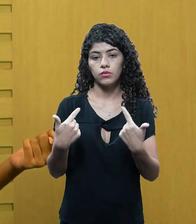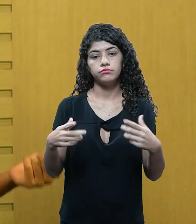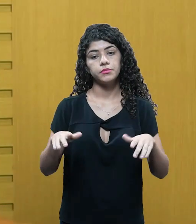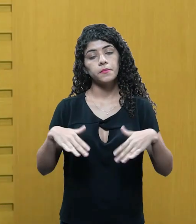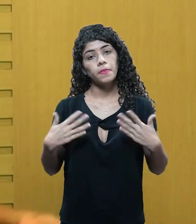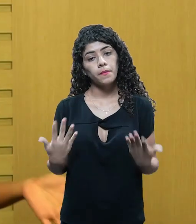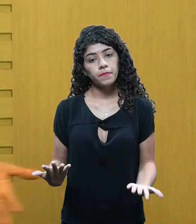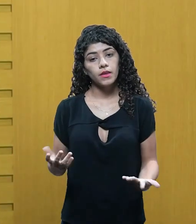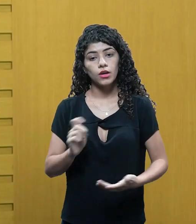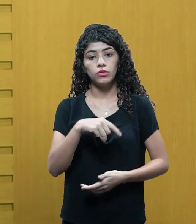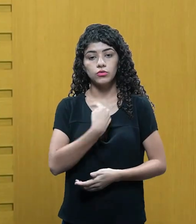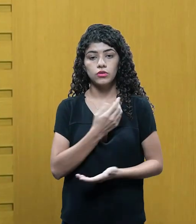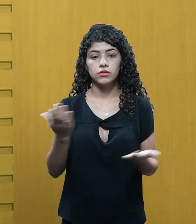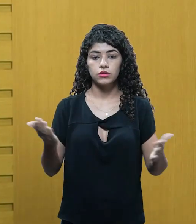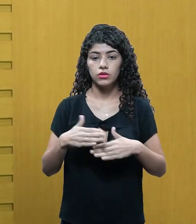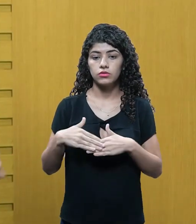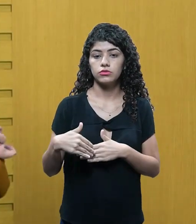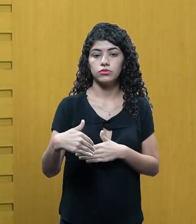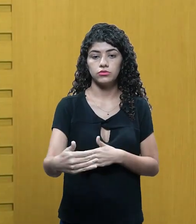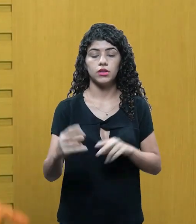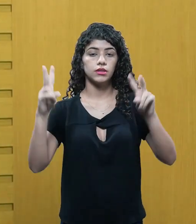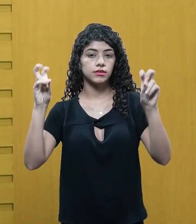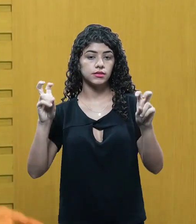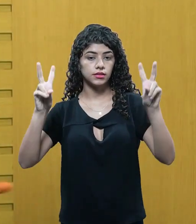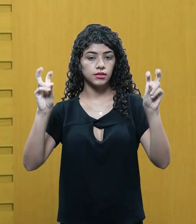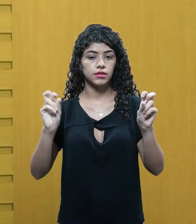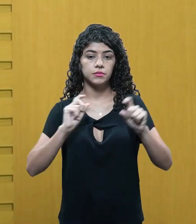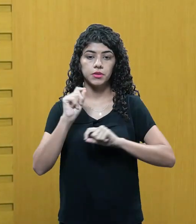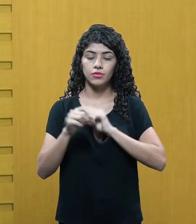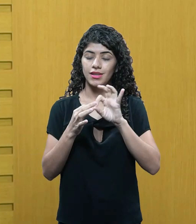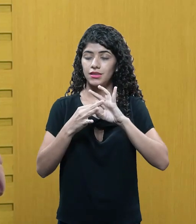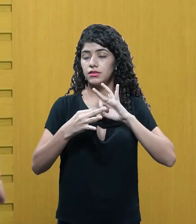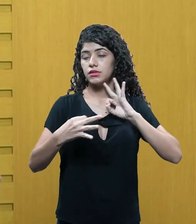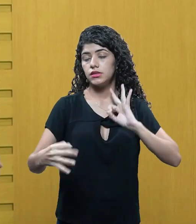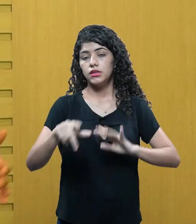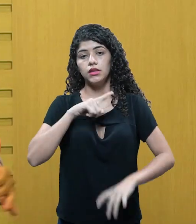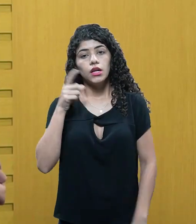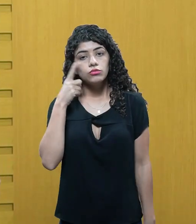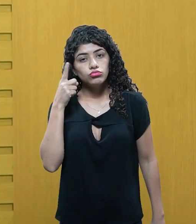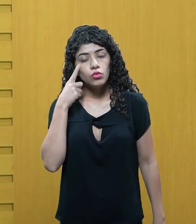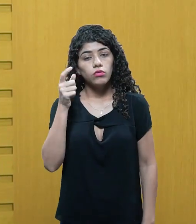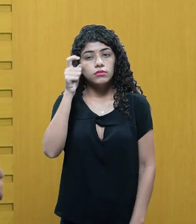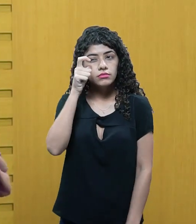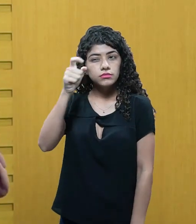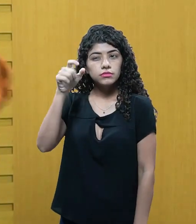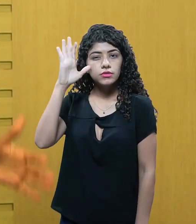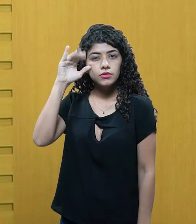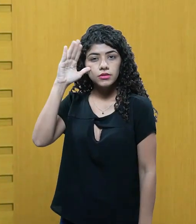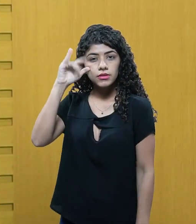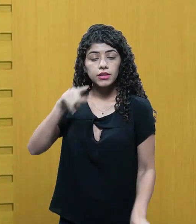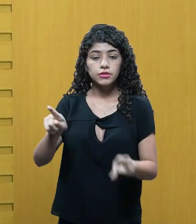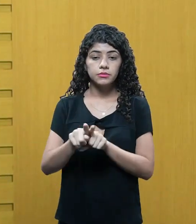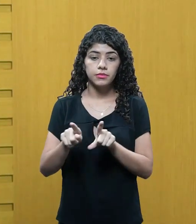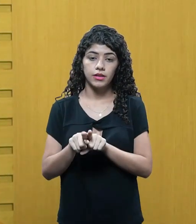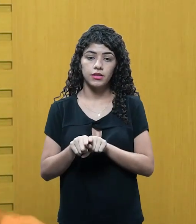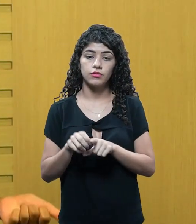com sucesso. Então, a gente pode continuar conversando sobre esse assunto que é extenso, gera dúvidas, gera